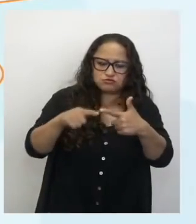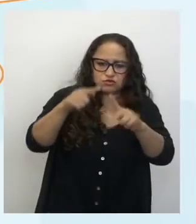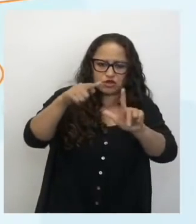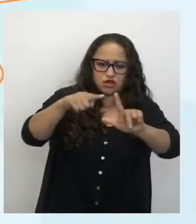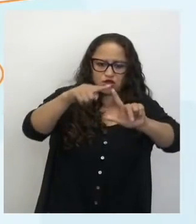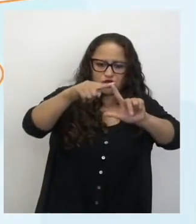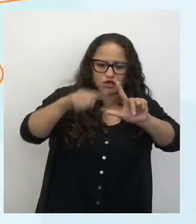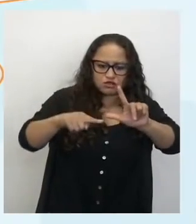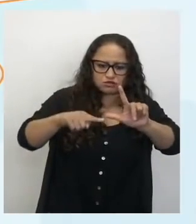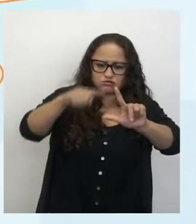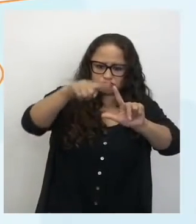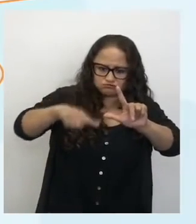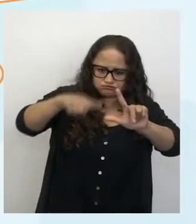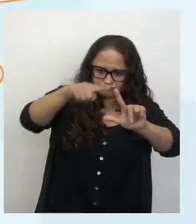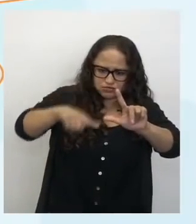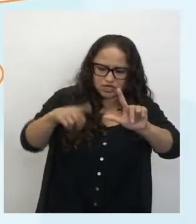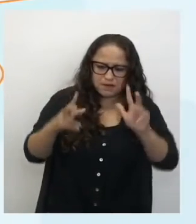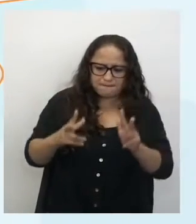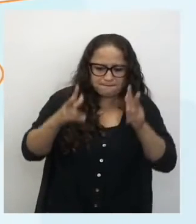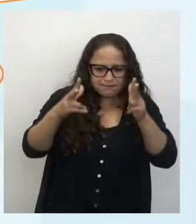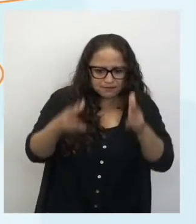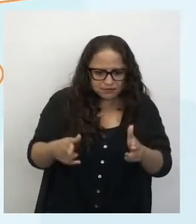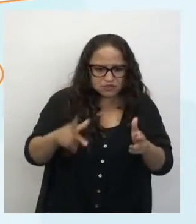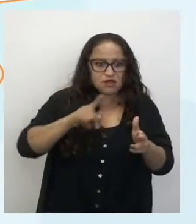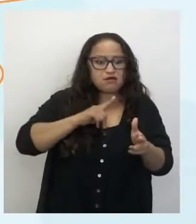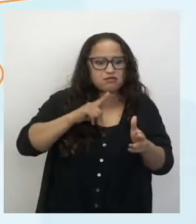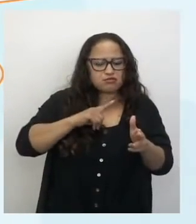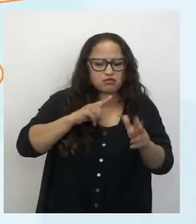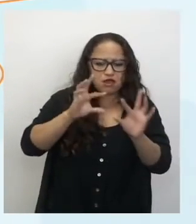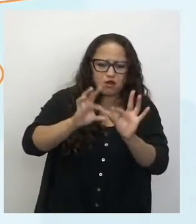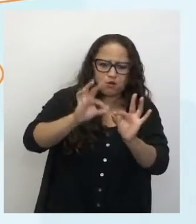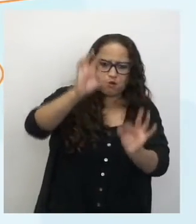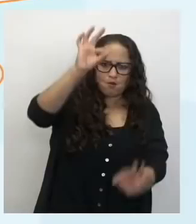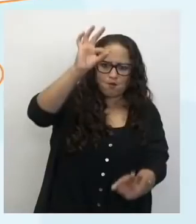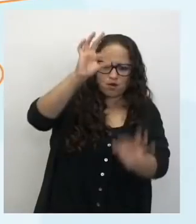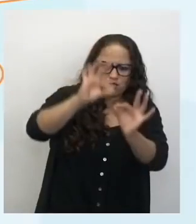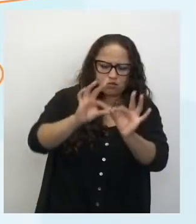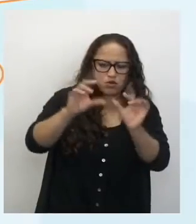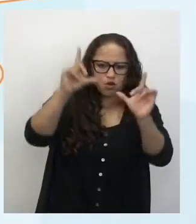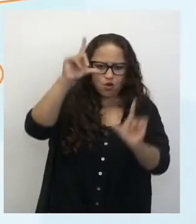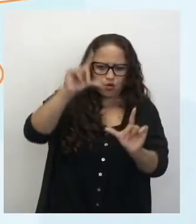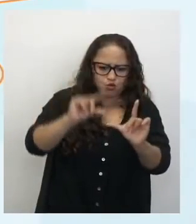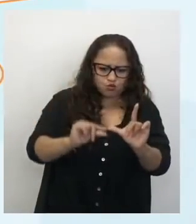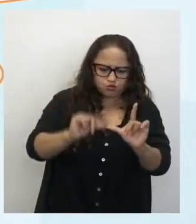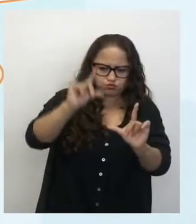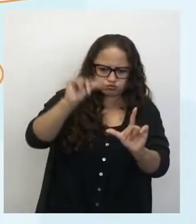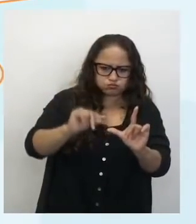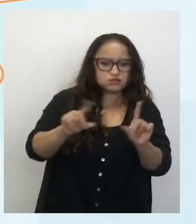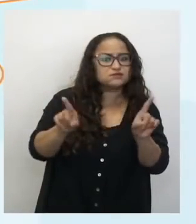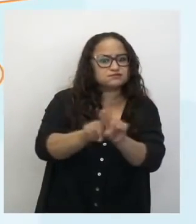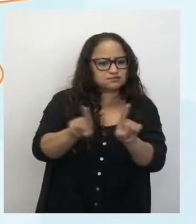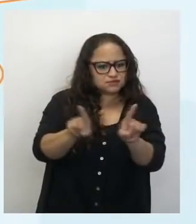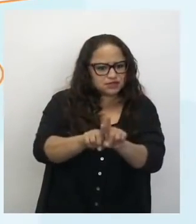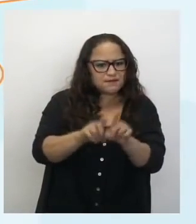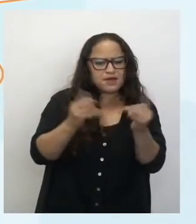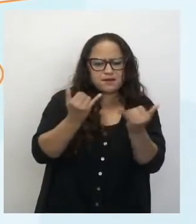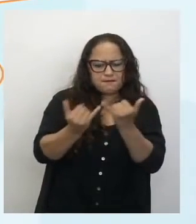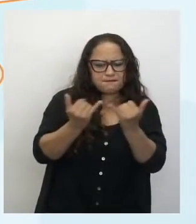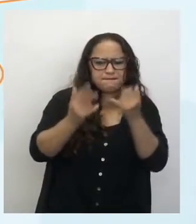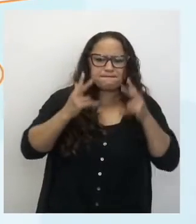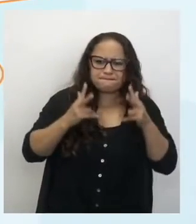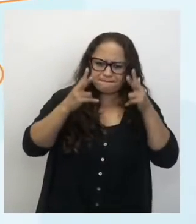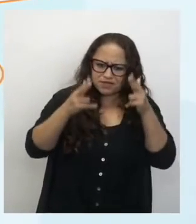são proporcionais, ou seja, está sofrendo um aumento, uma redução em todos os lados da mesma proporção, com a